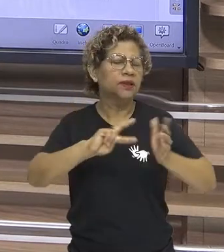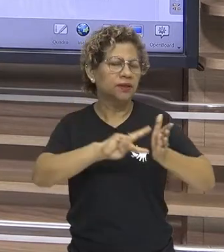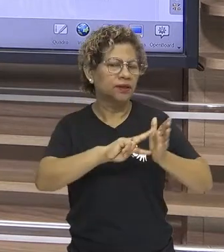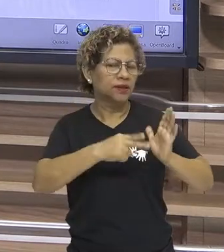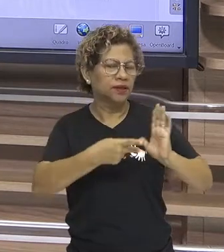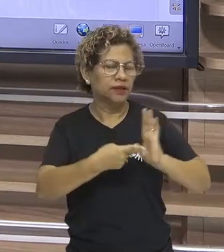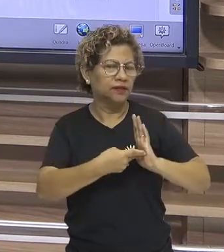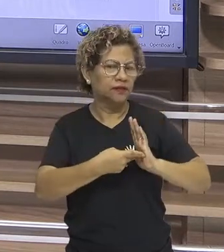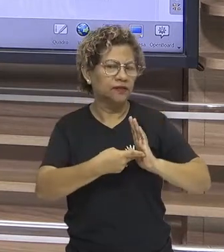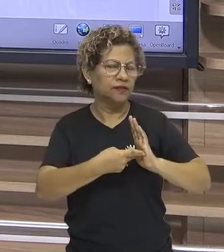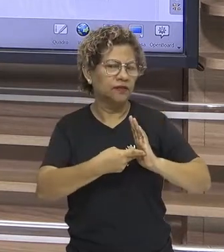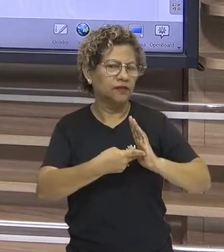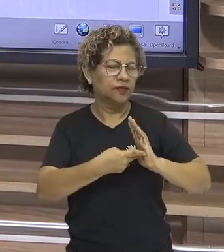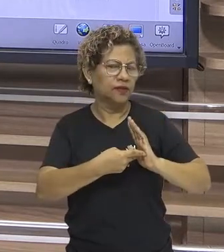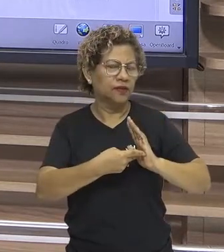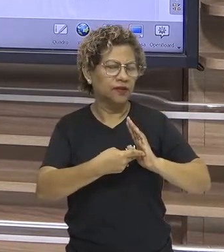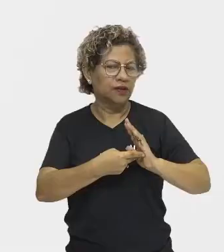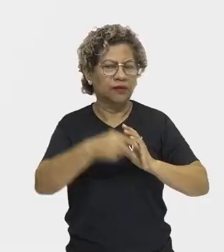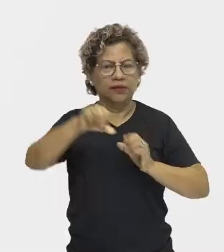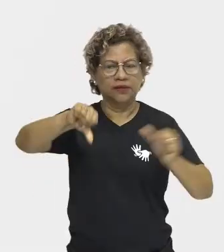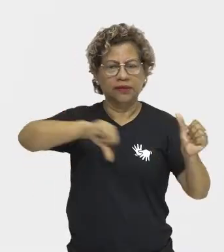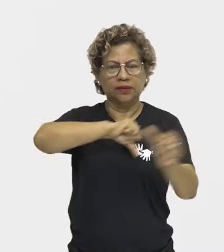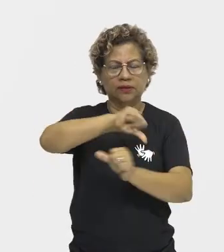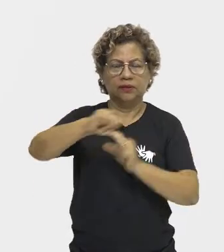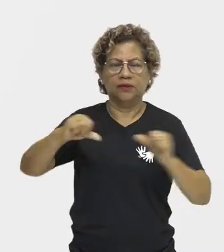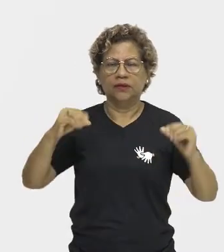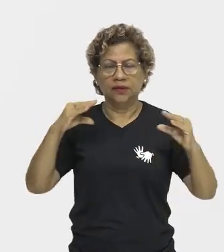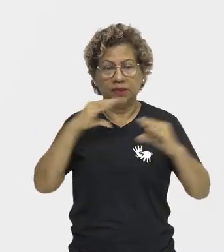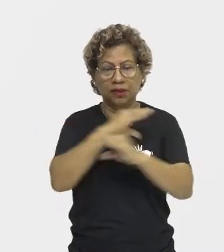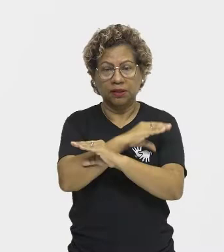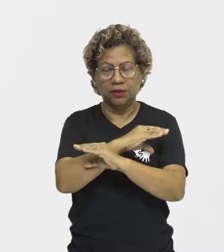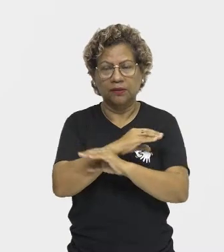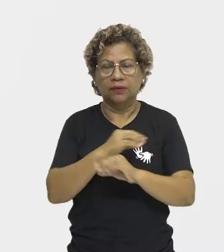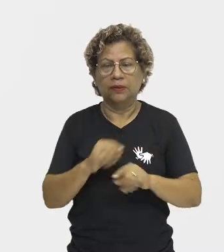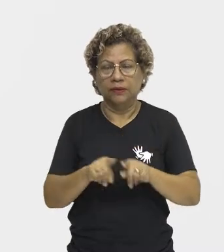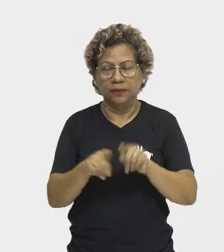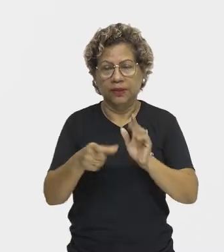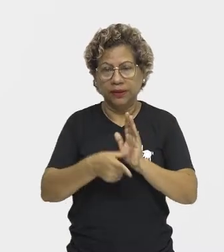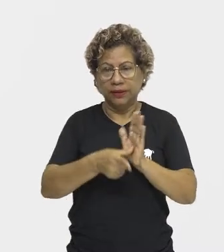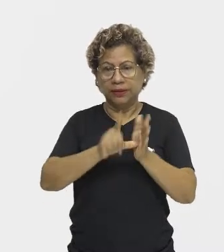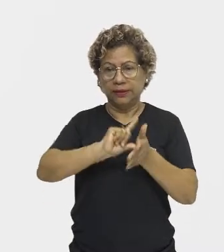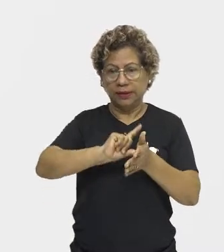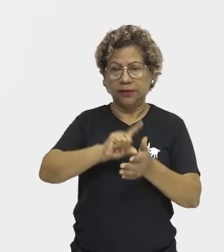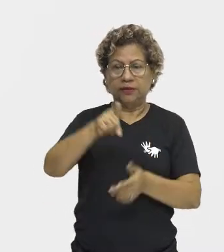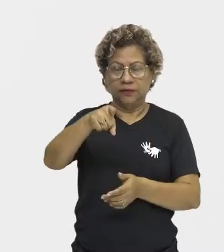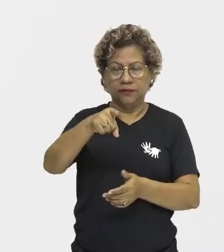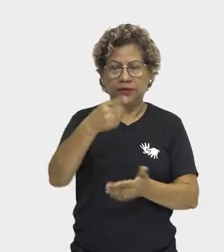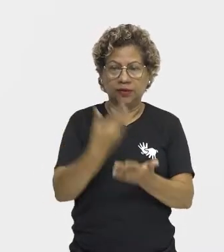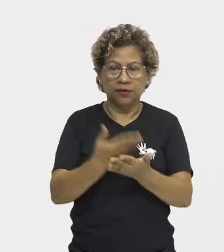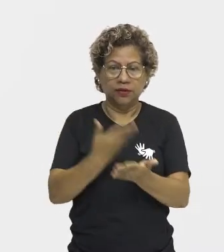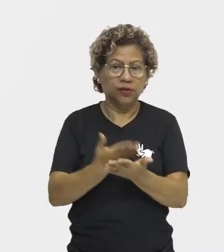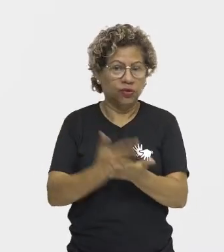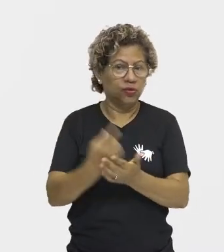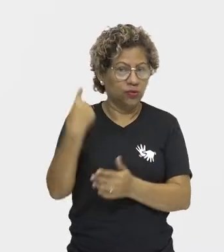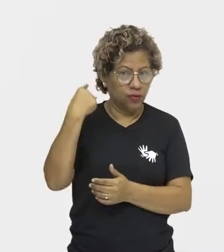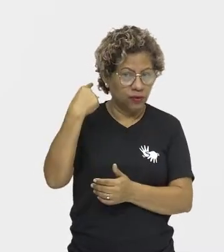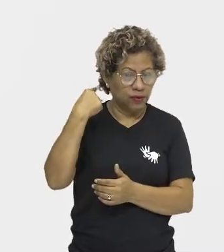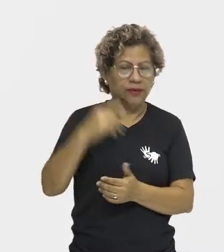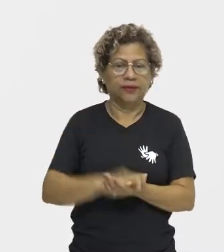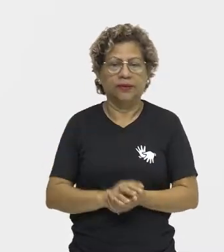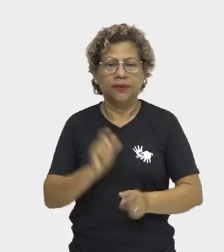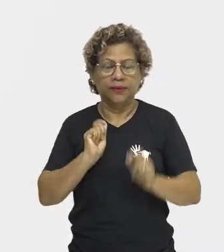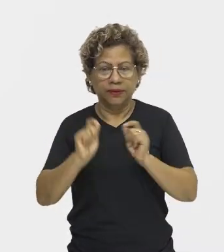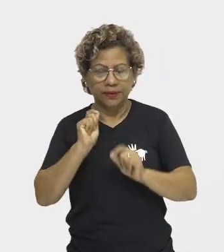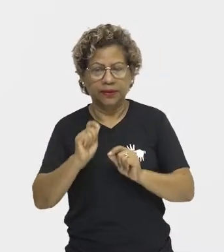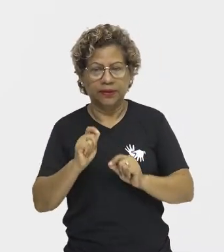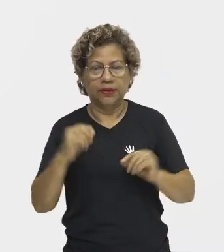significa o princípio das trocas de calor. Mas antes, nós temos que lembrar o que vocês estudaram, que envolvem aí o